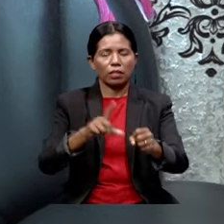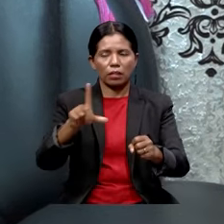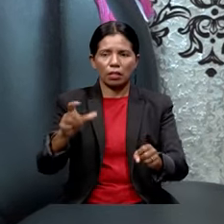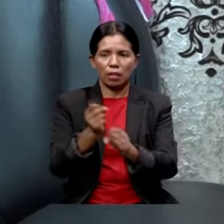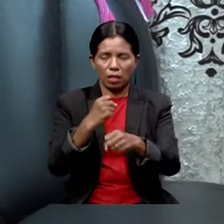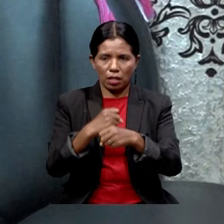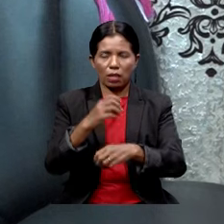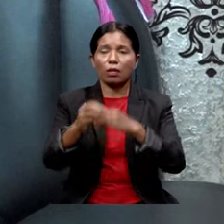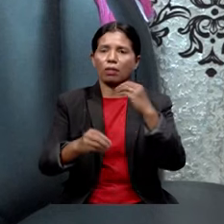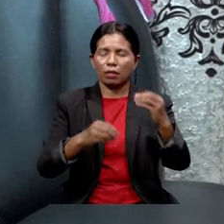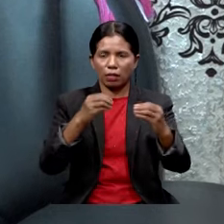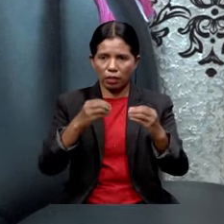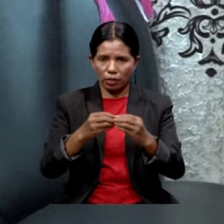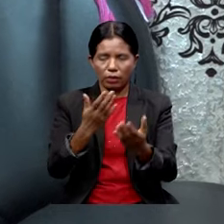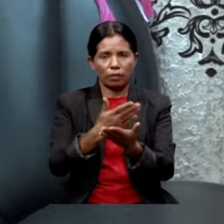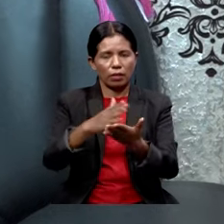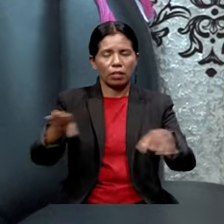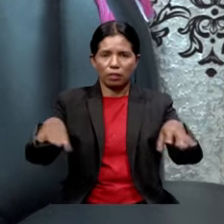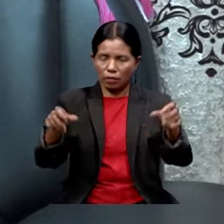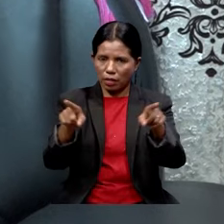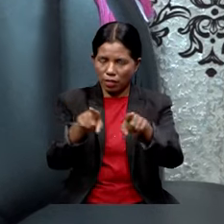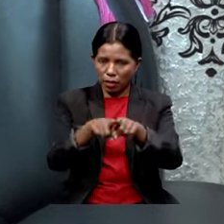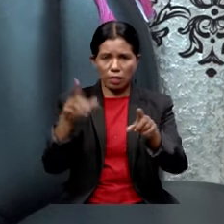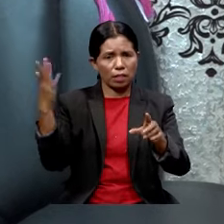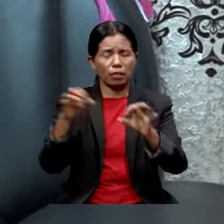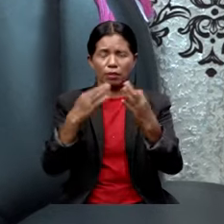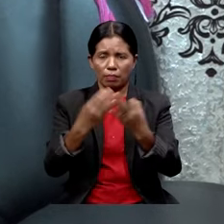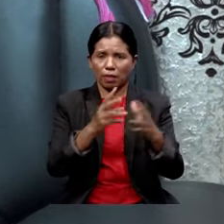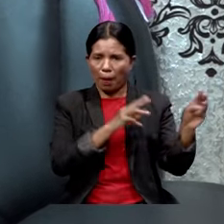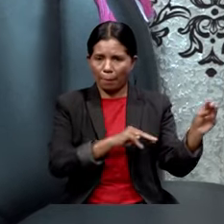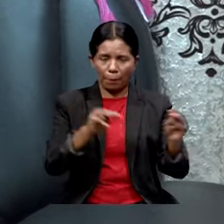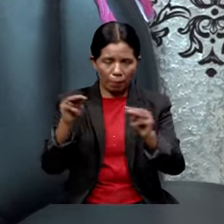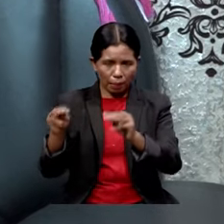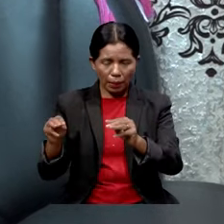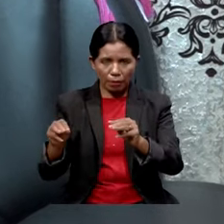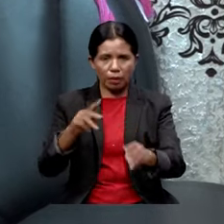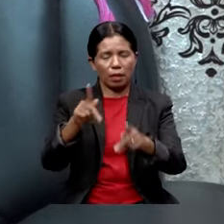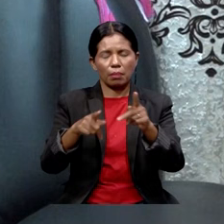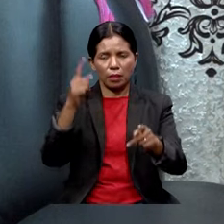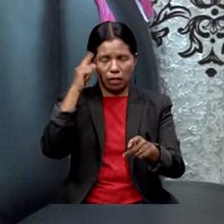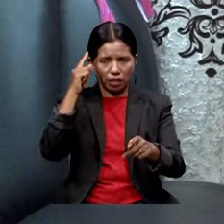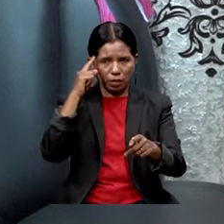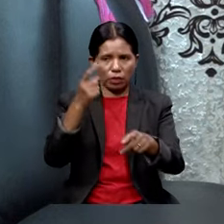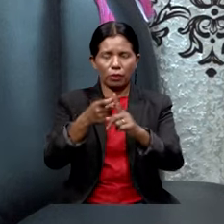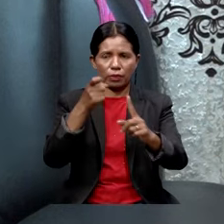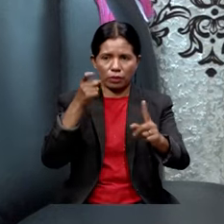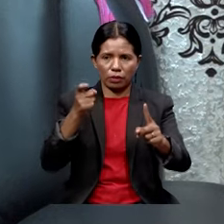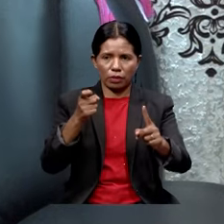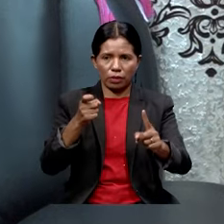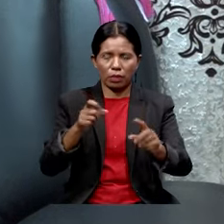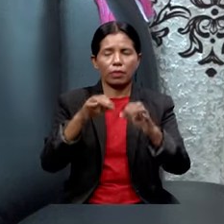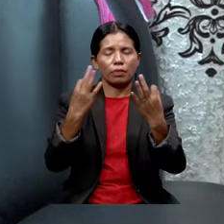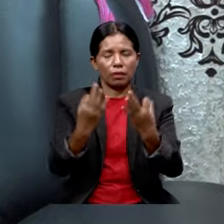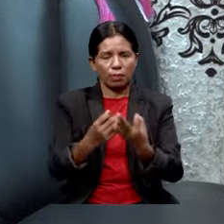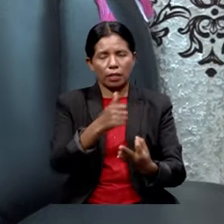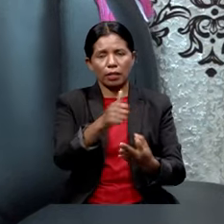ba atribuição que faz serviço hanesa ne família bele muda mentalidade husi cada família atu